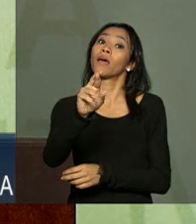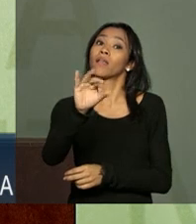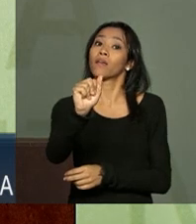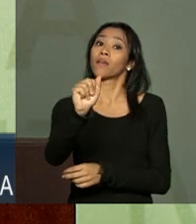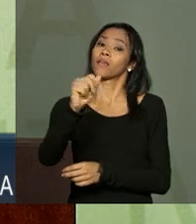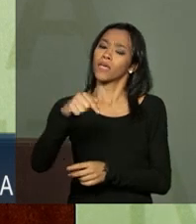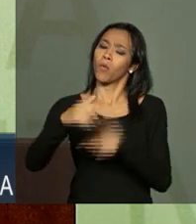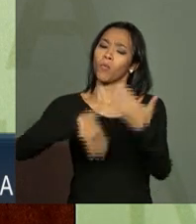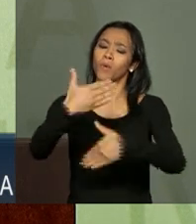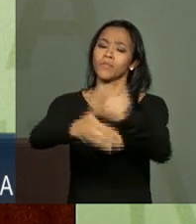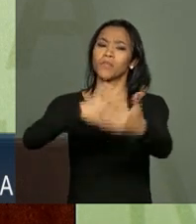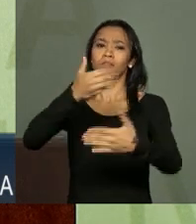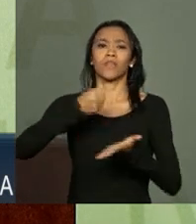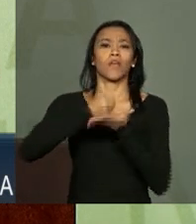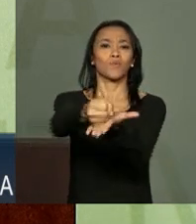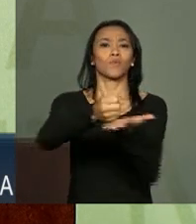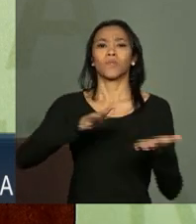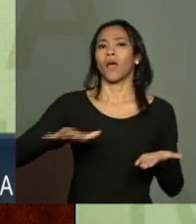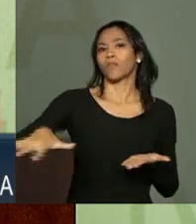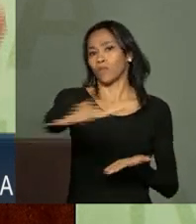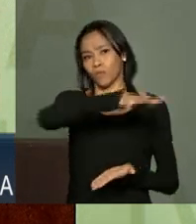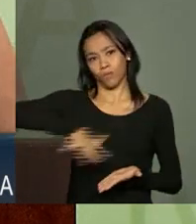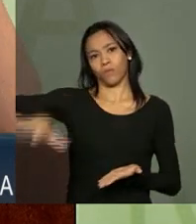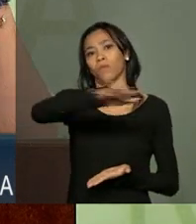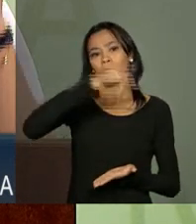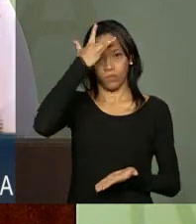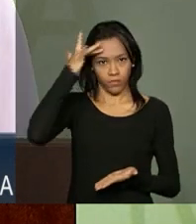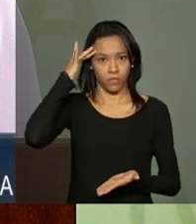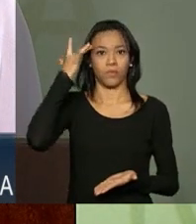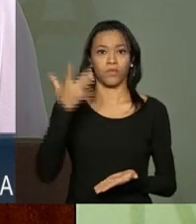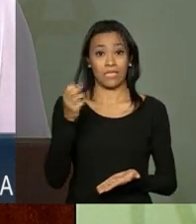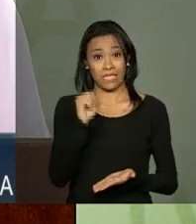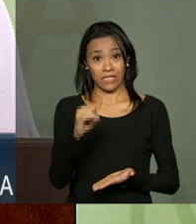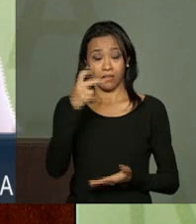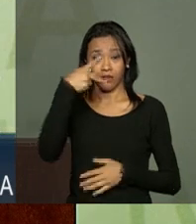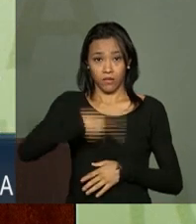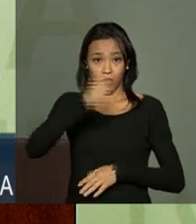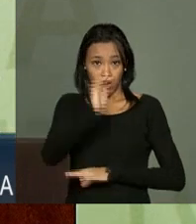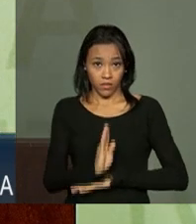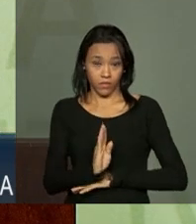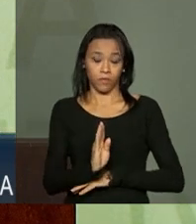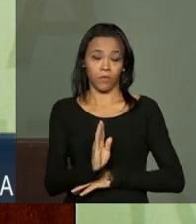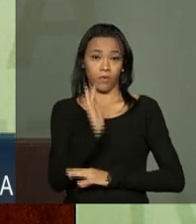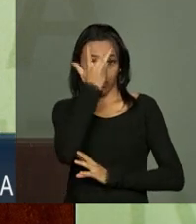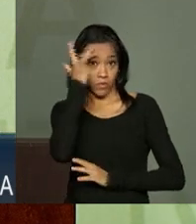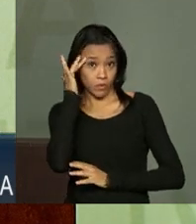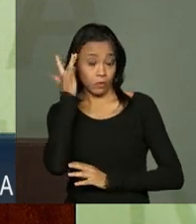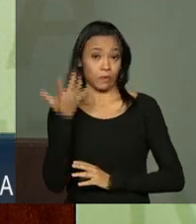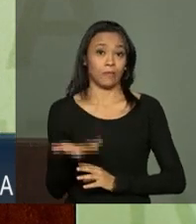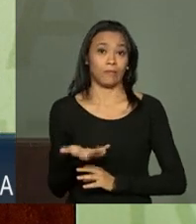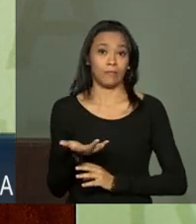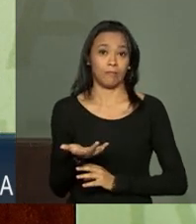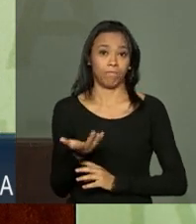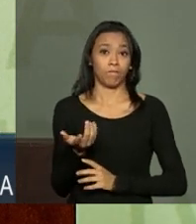brasileiros se beneficiam. Porque se no Brasil as pessoas